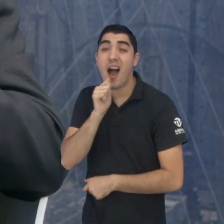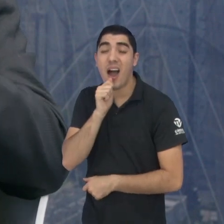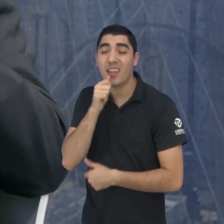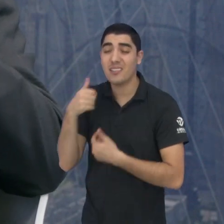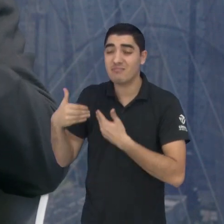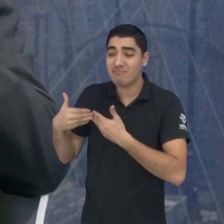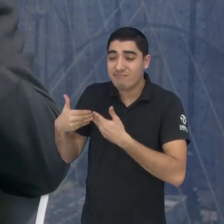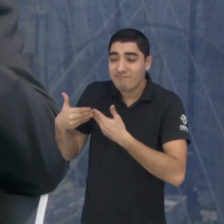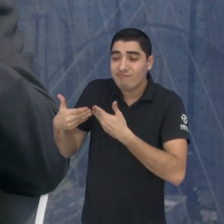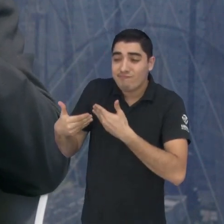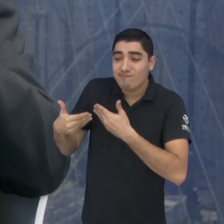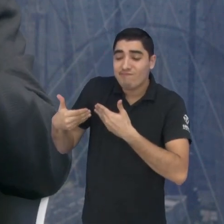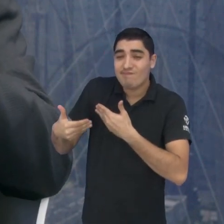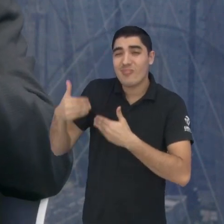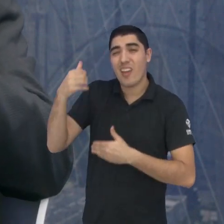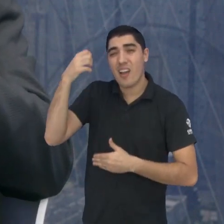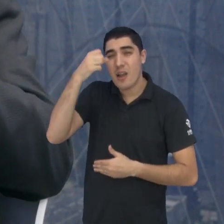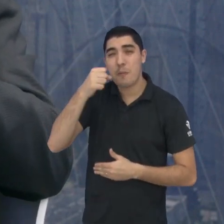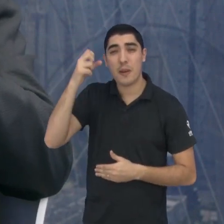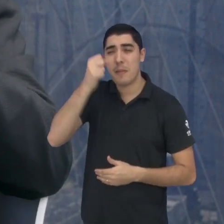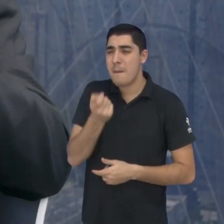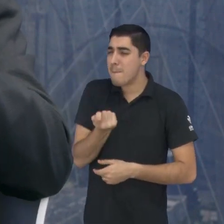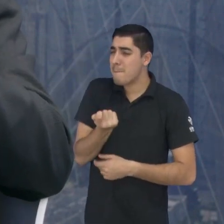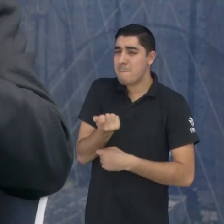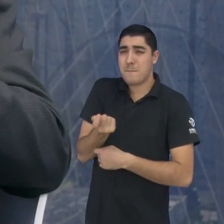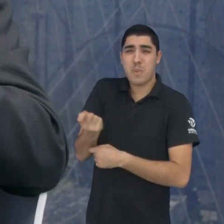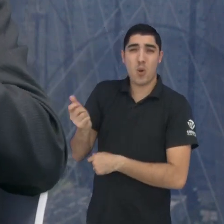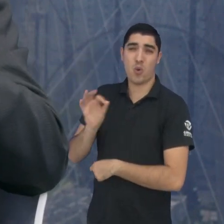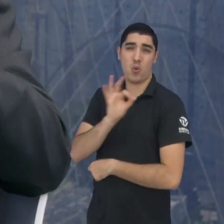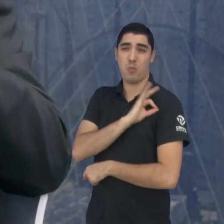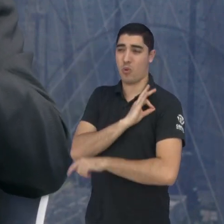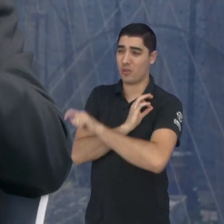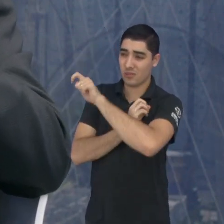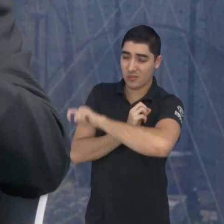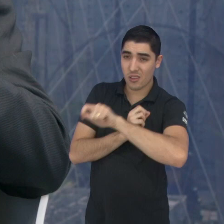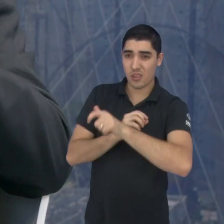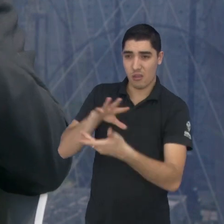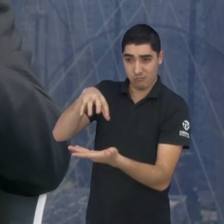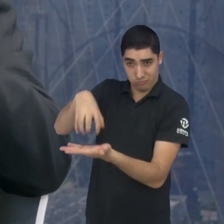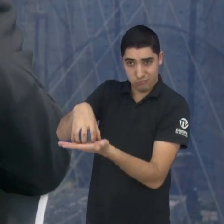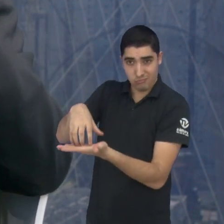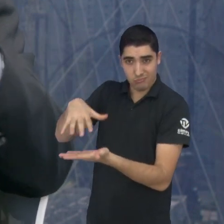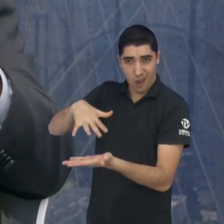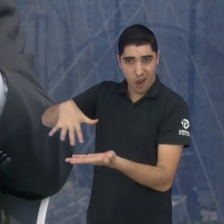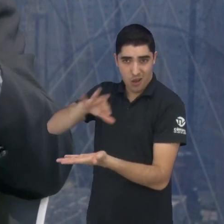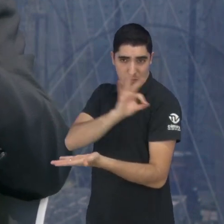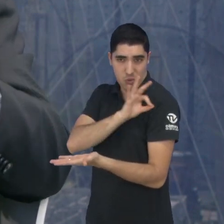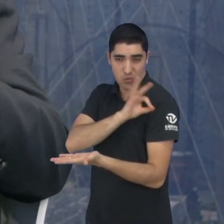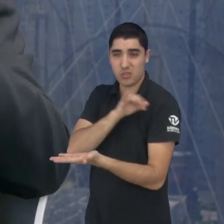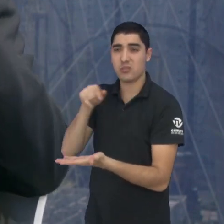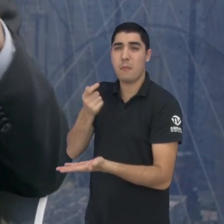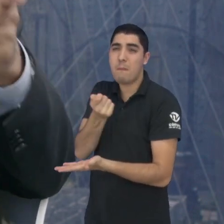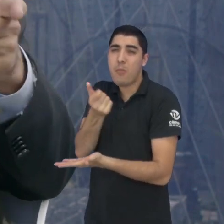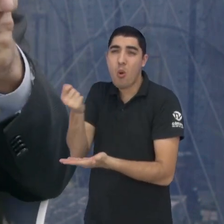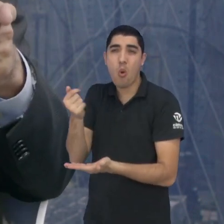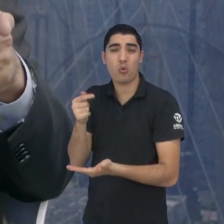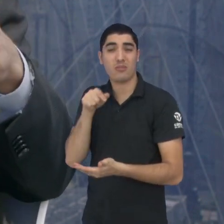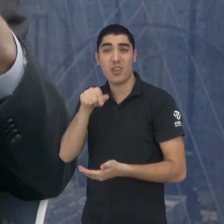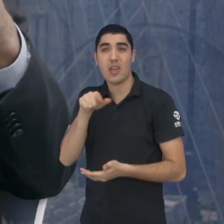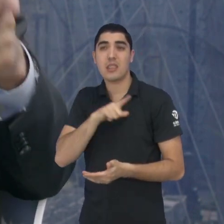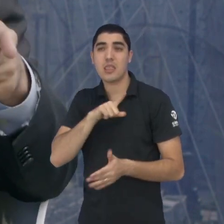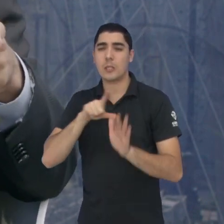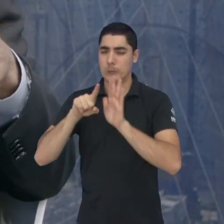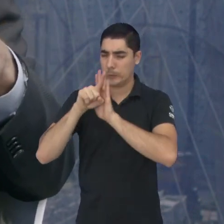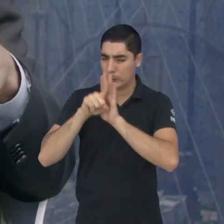caminho. São pouquíssimos os policiais e os departamentos de polícia que têm algum tipo de relação com polícias